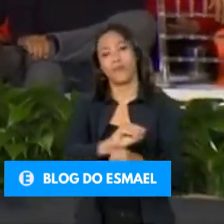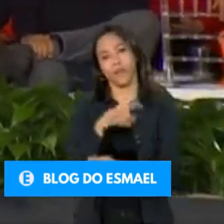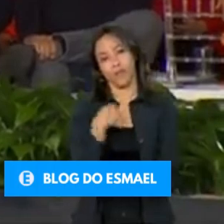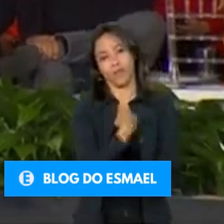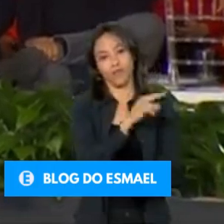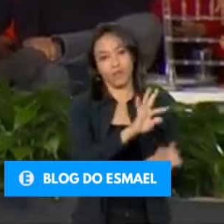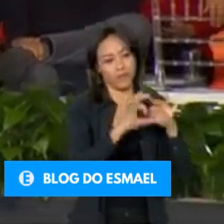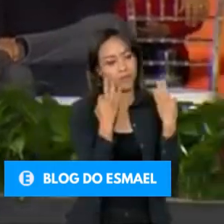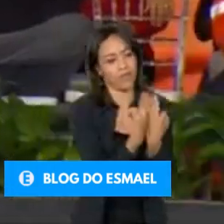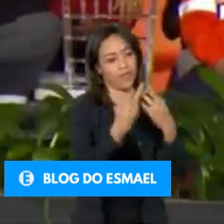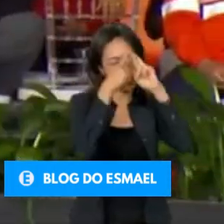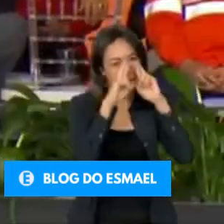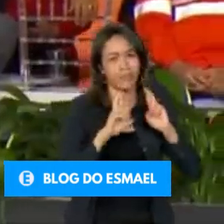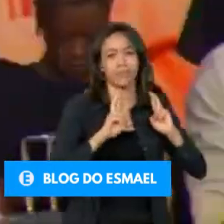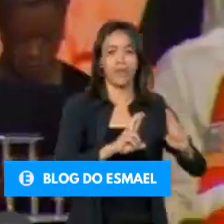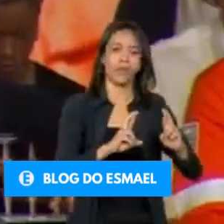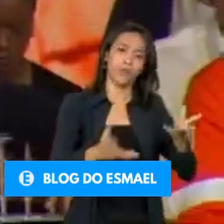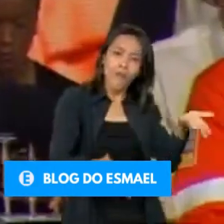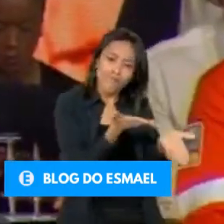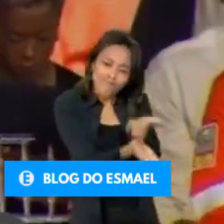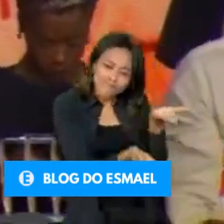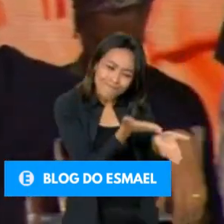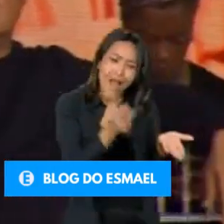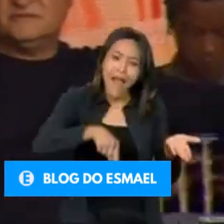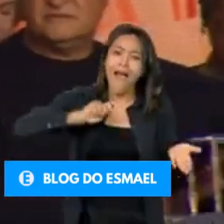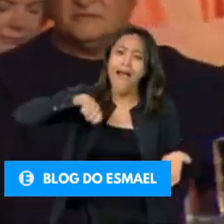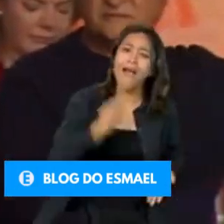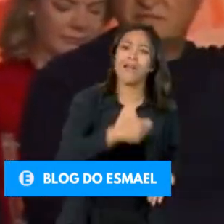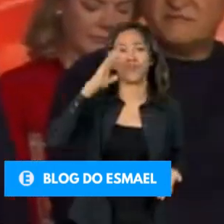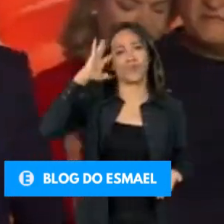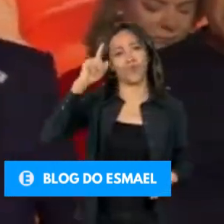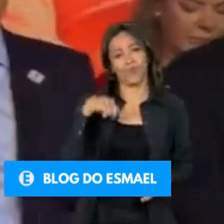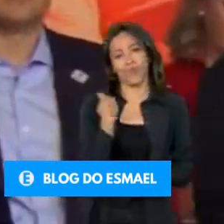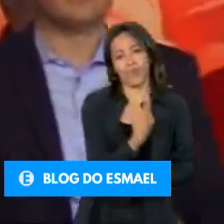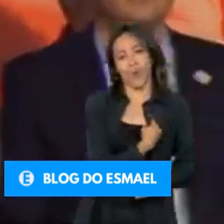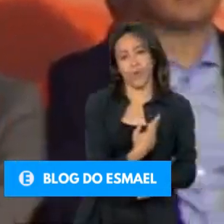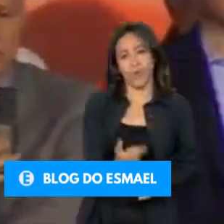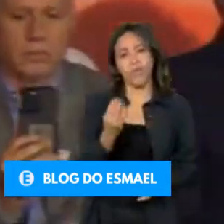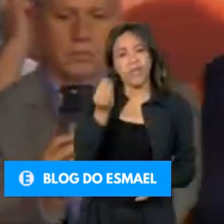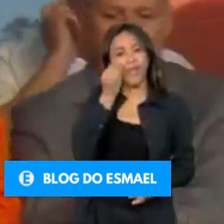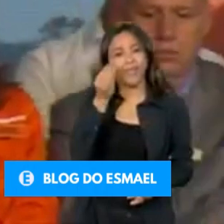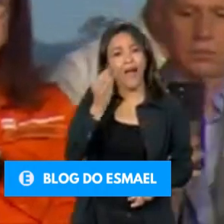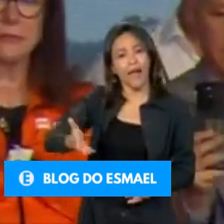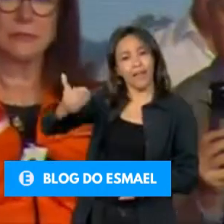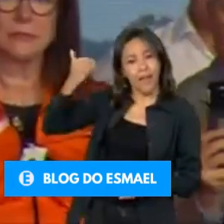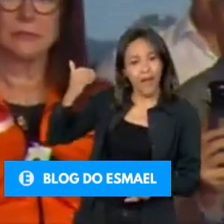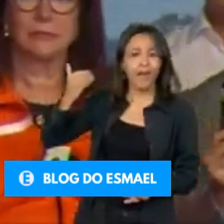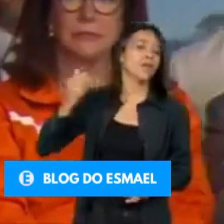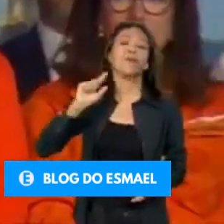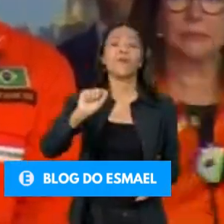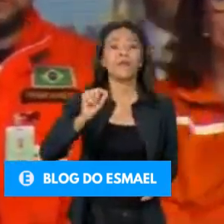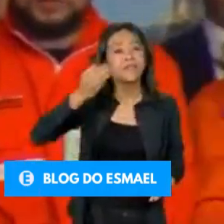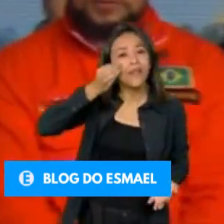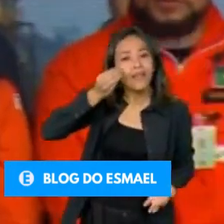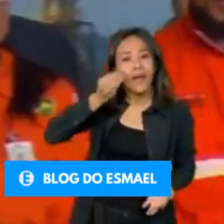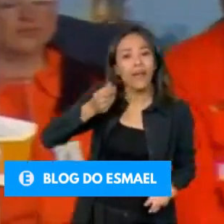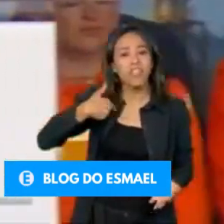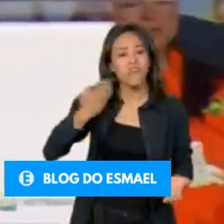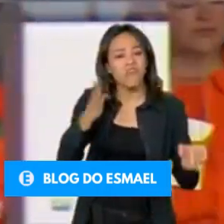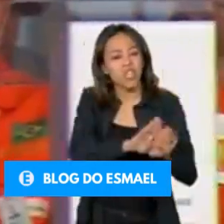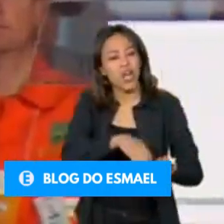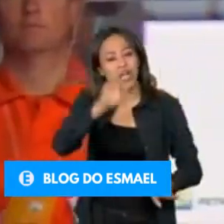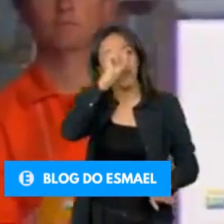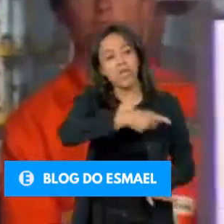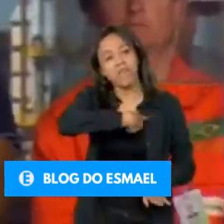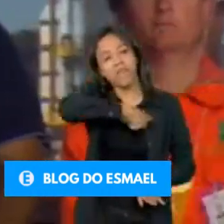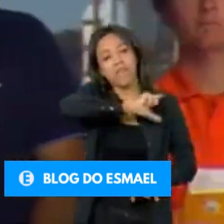família com decência e com respeito. É esse o sonho de todos nós. Os caras que tentaram fechar essa coisa, o que fecharam e que mandaram vocês